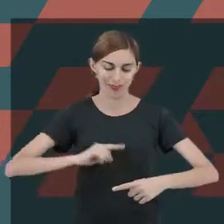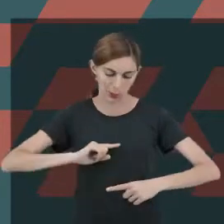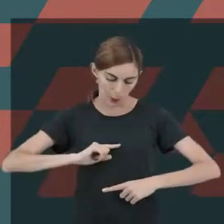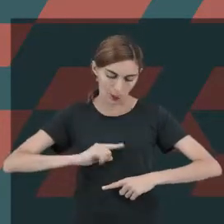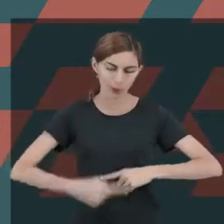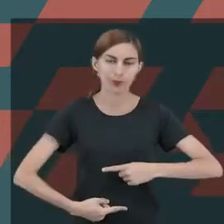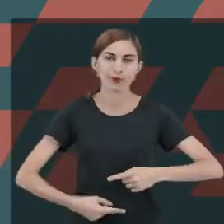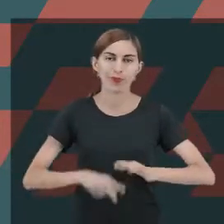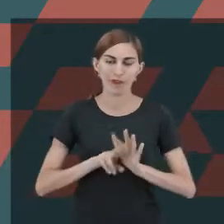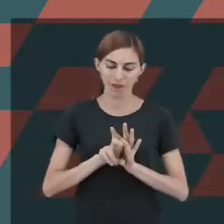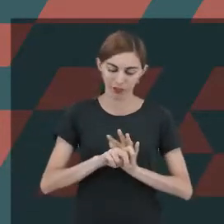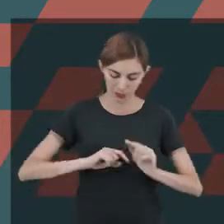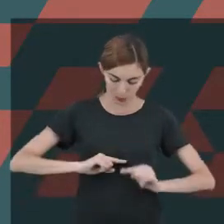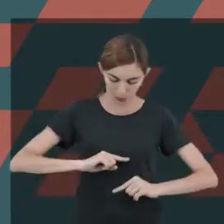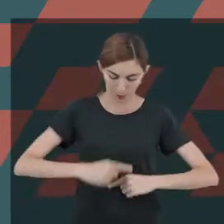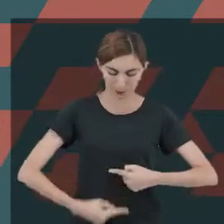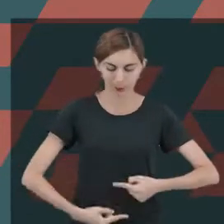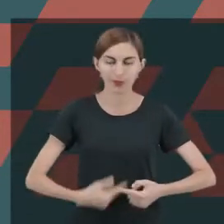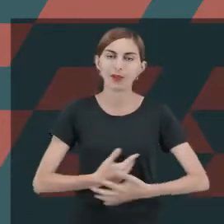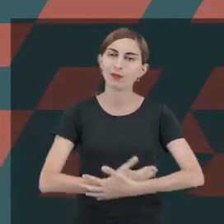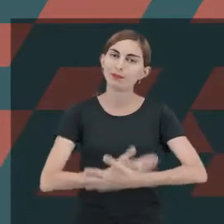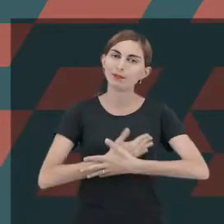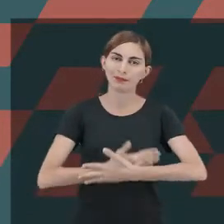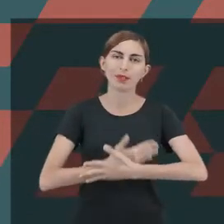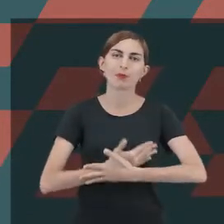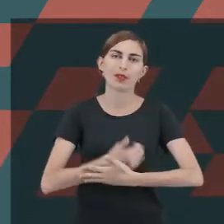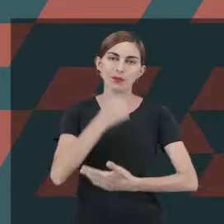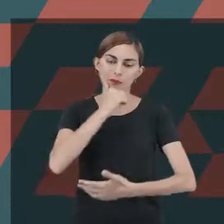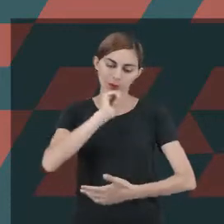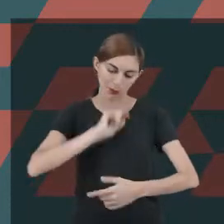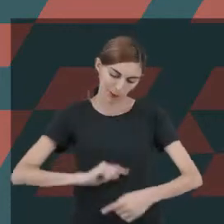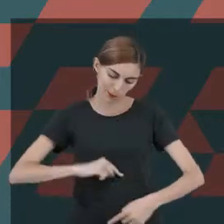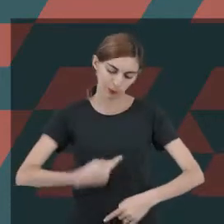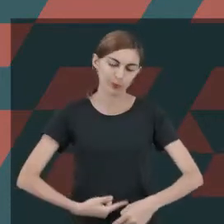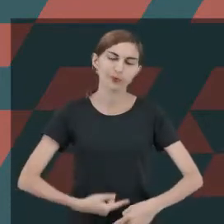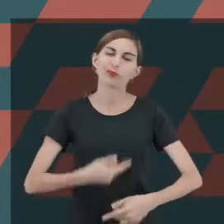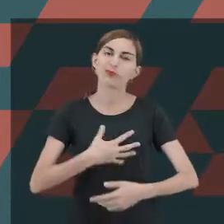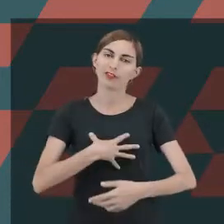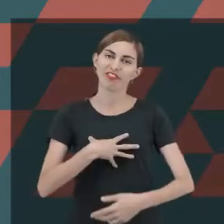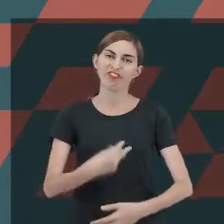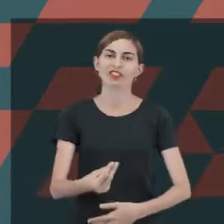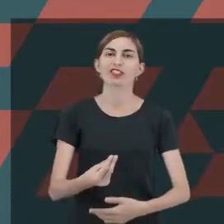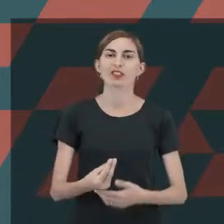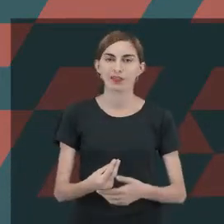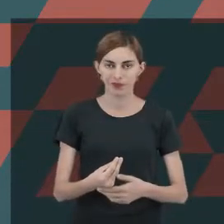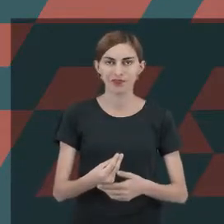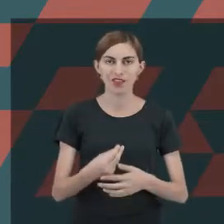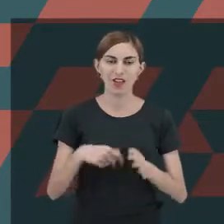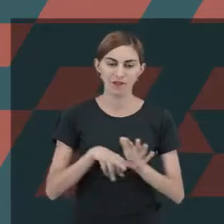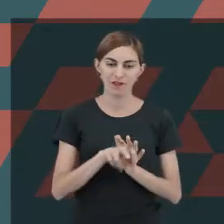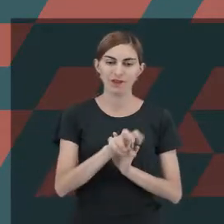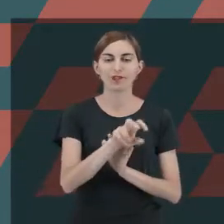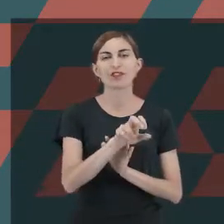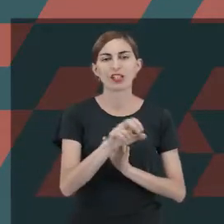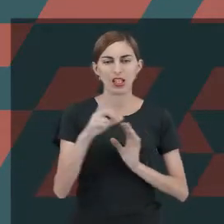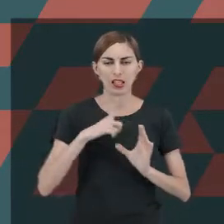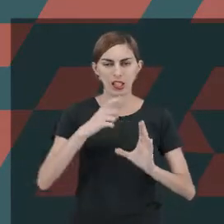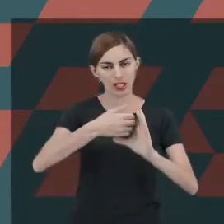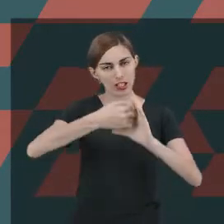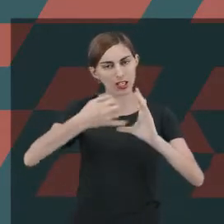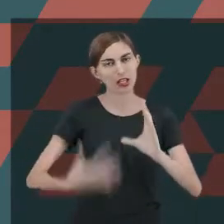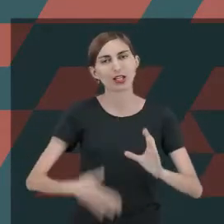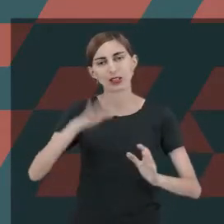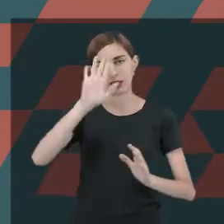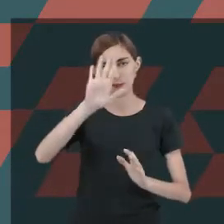a passagem relacionada com a passagem da mãe para o filho. Na síndrome congênita do Zika vírus, ela tem algumas características, mas a